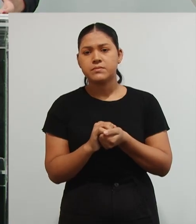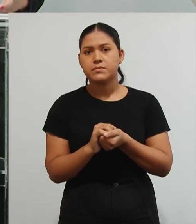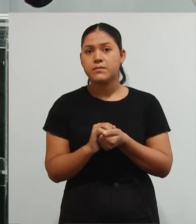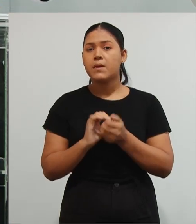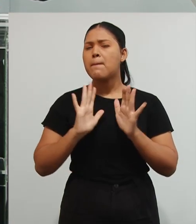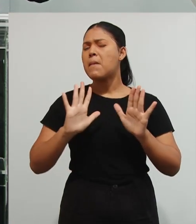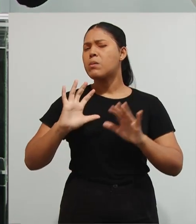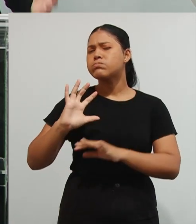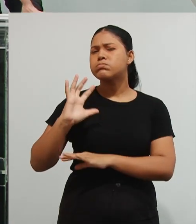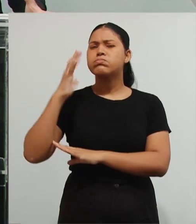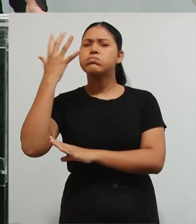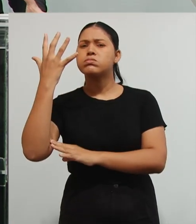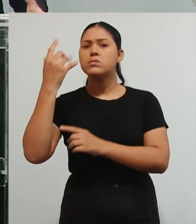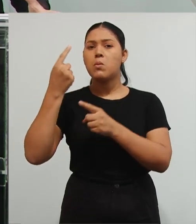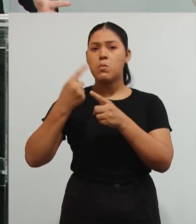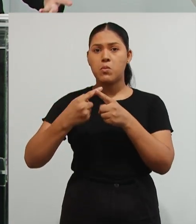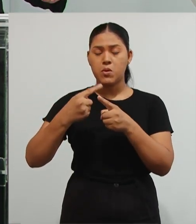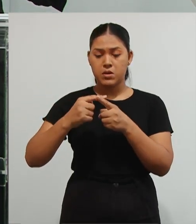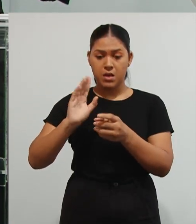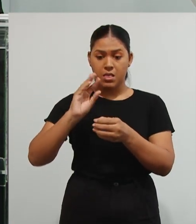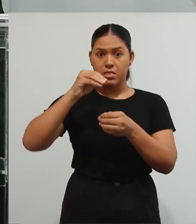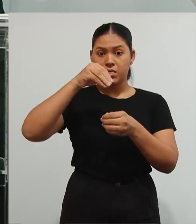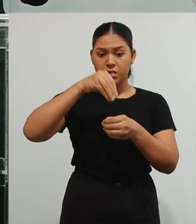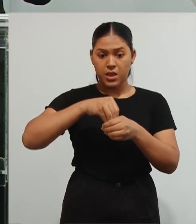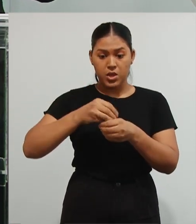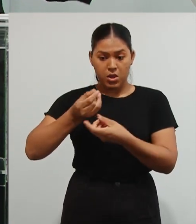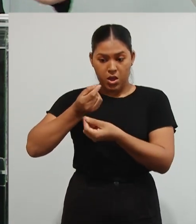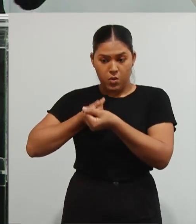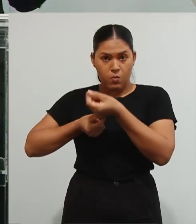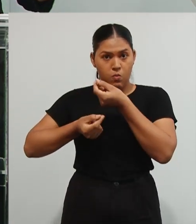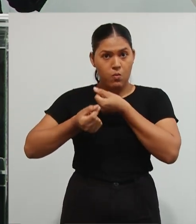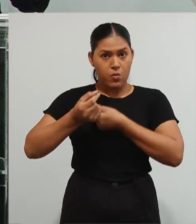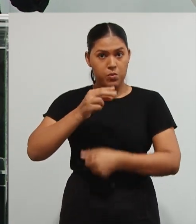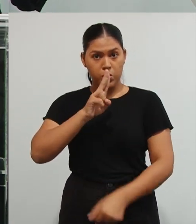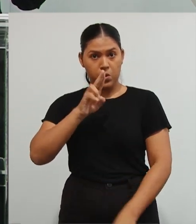que, segundo o David Ricardo, levaria a melhores salários e uma melhor qualidade de vida.